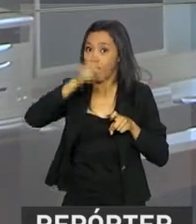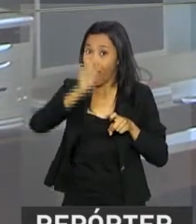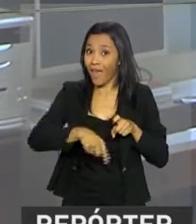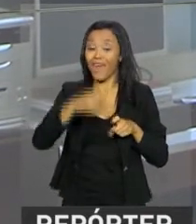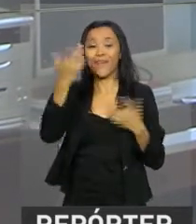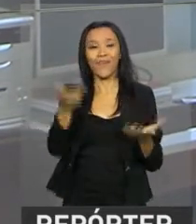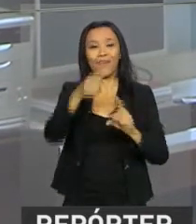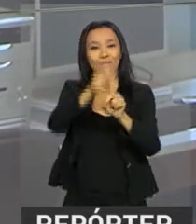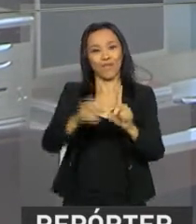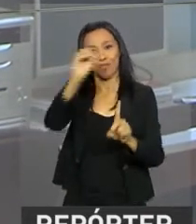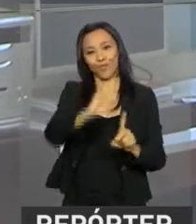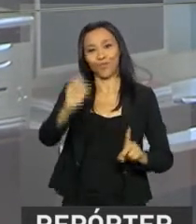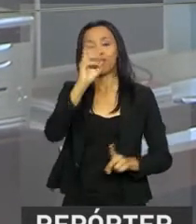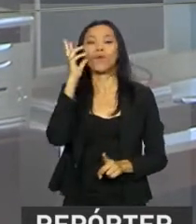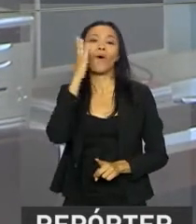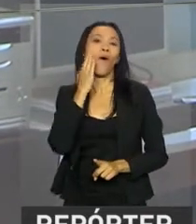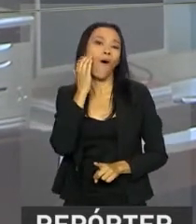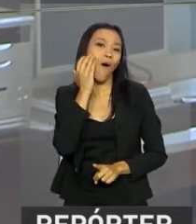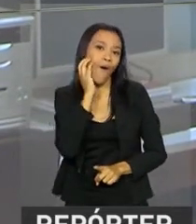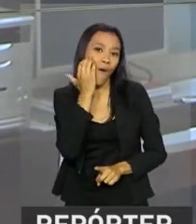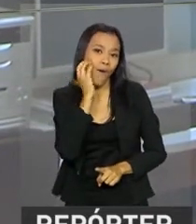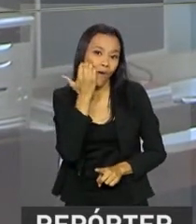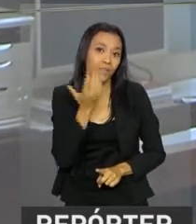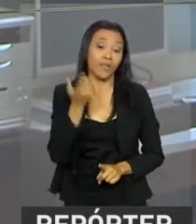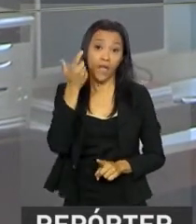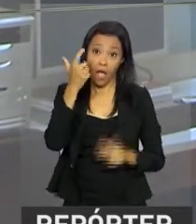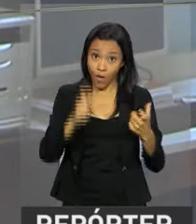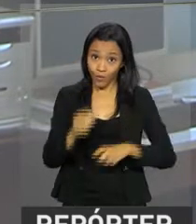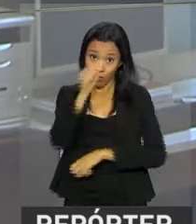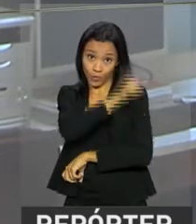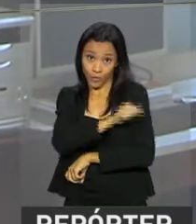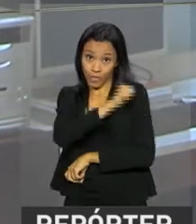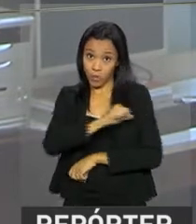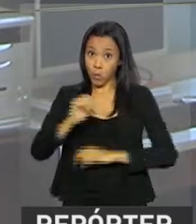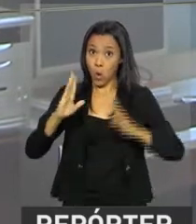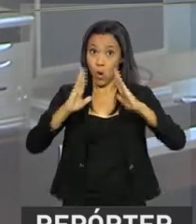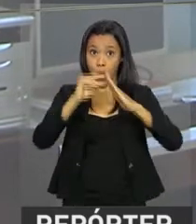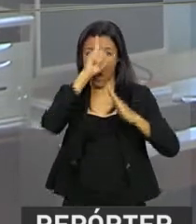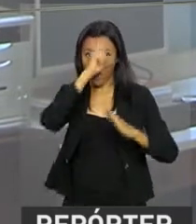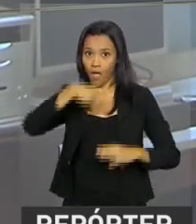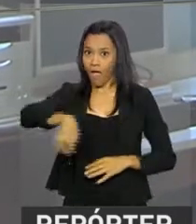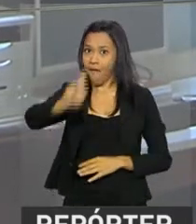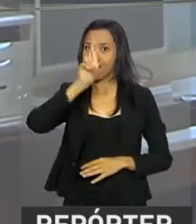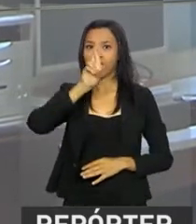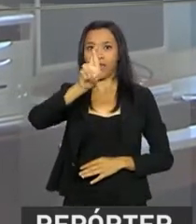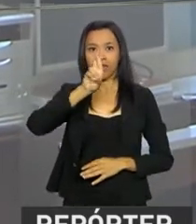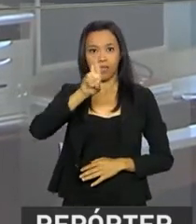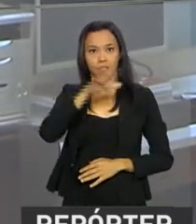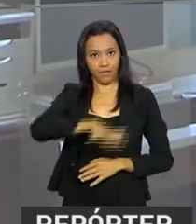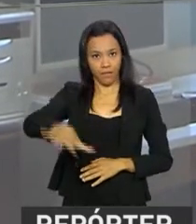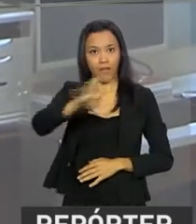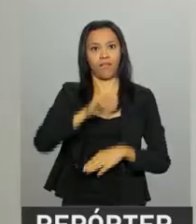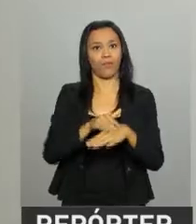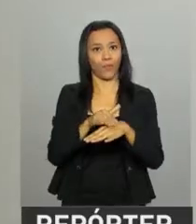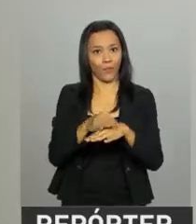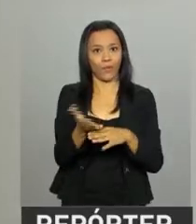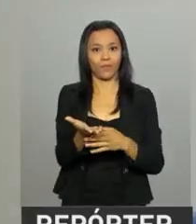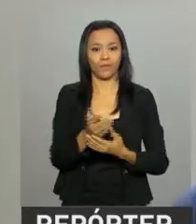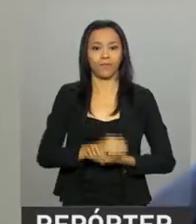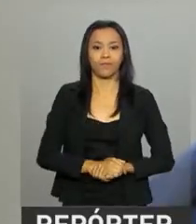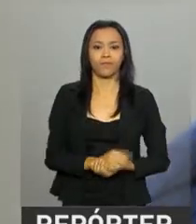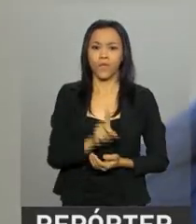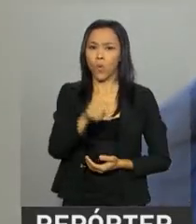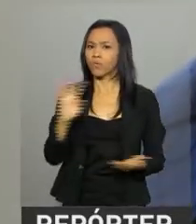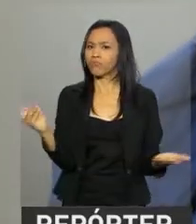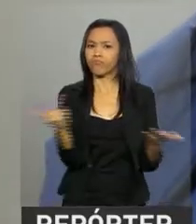Outubro Rosa. No Rio de Janeiro, um hospital público é referência no tratamento humanizado da doença. Quando